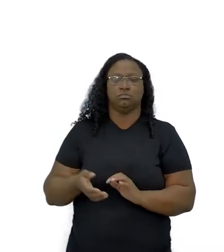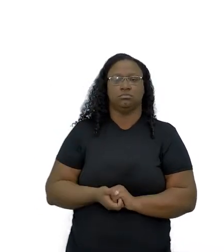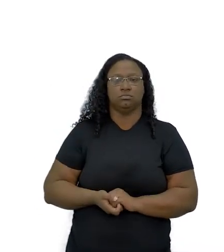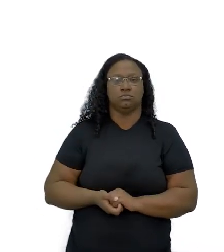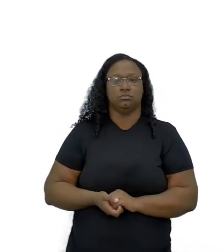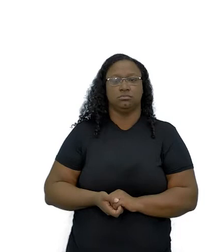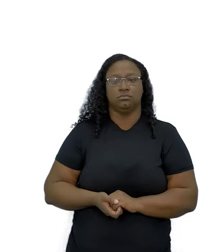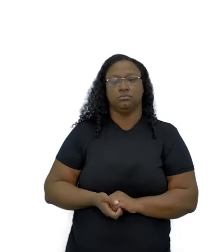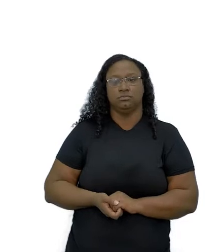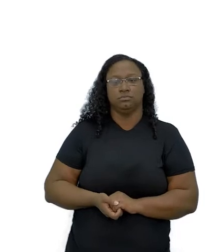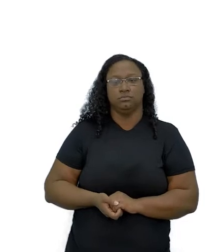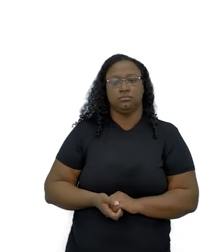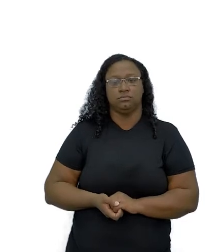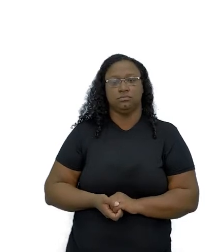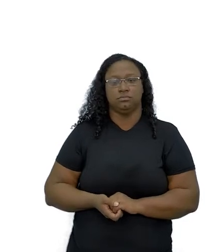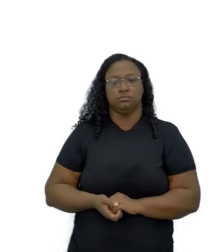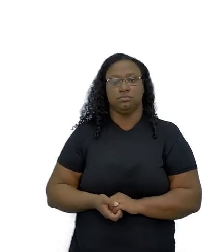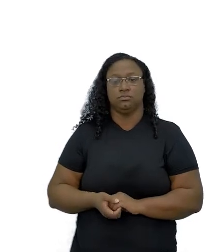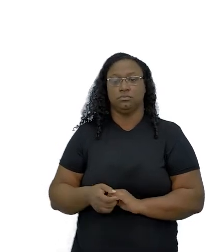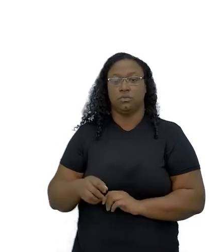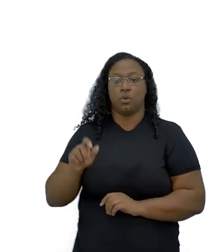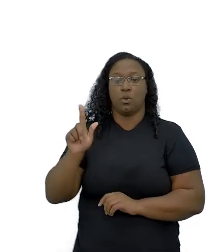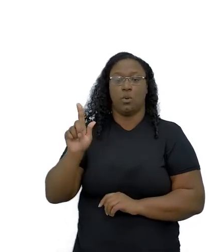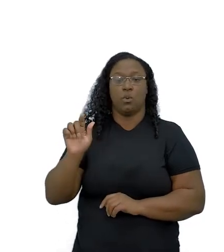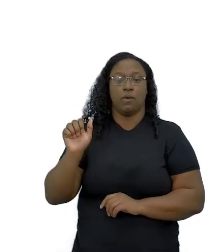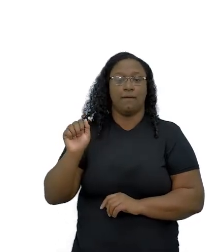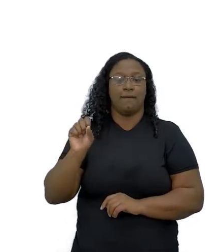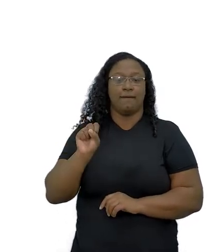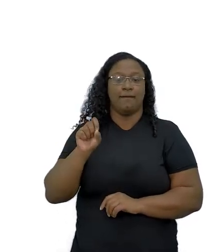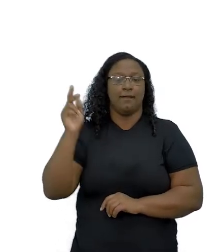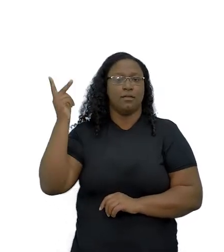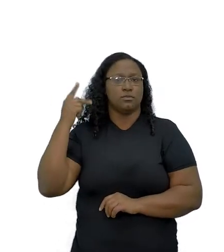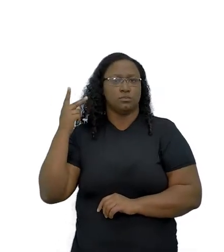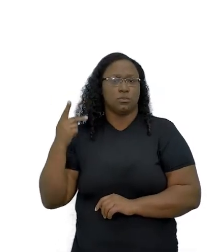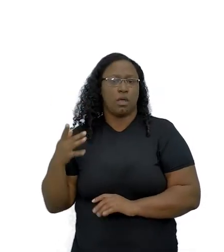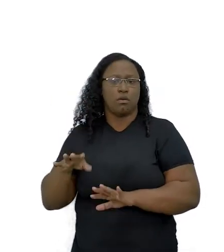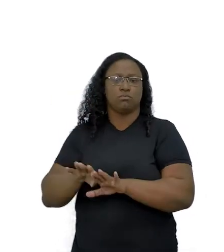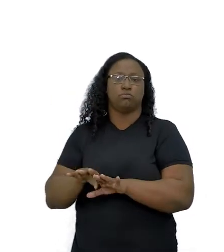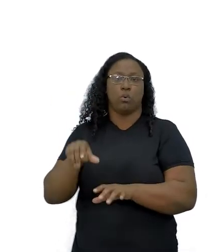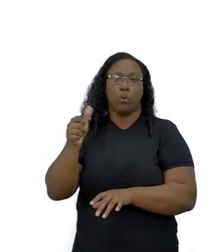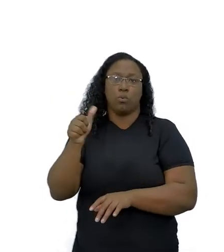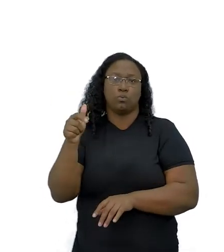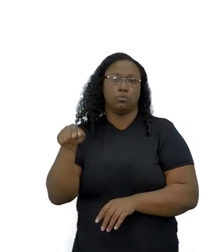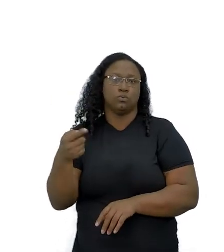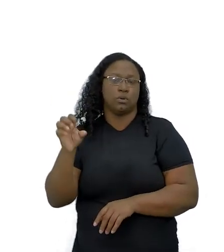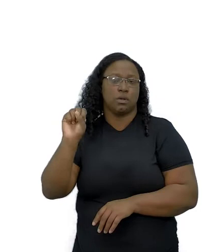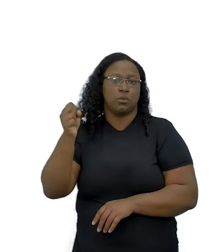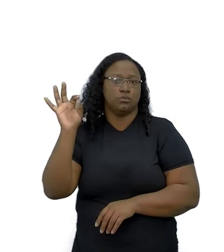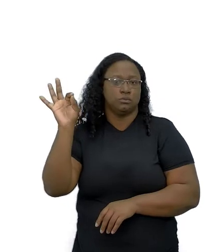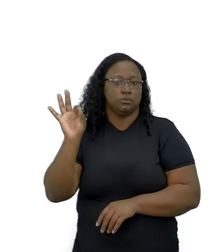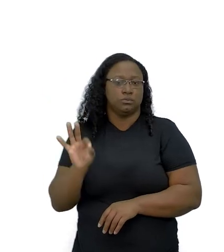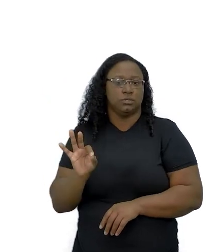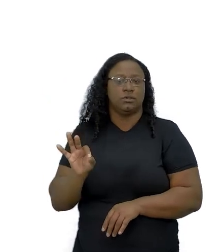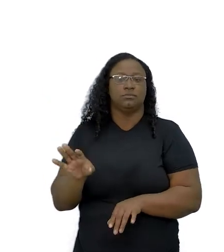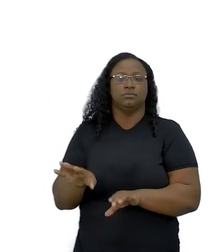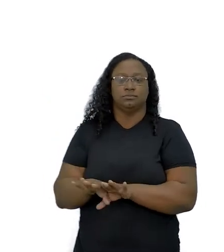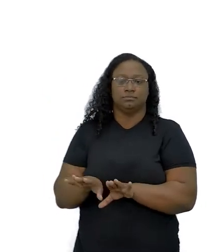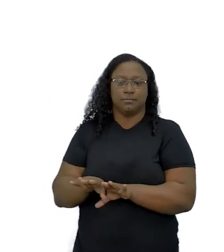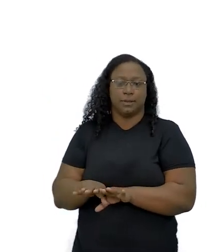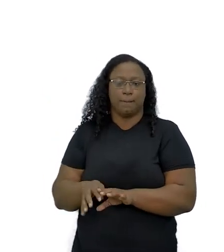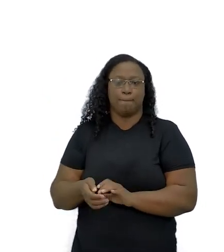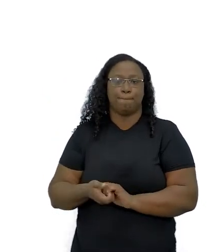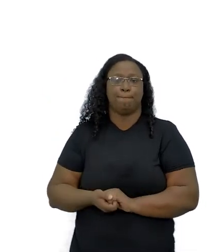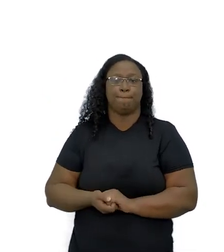O que nós temos aqui, gás natural, ó, 11,8%, que são esses três recursos que são oriundos do petróleo e